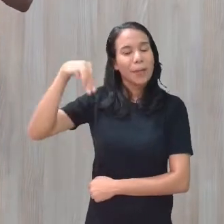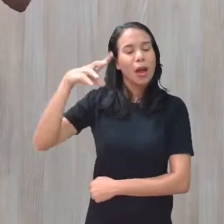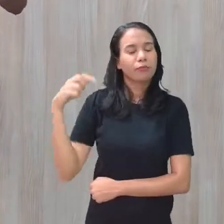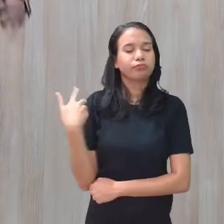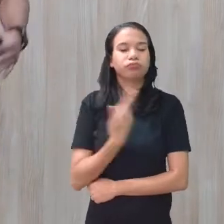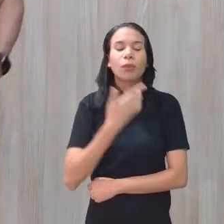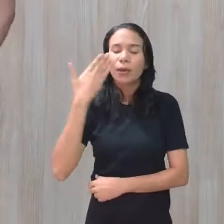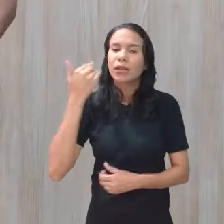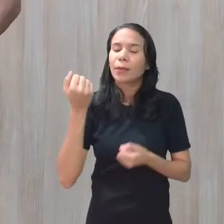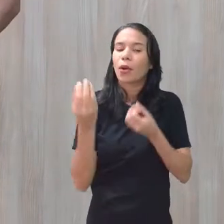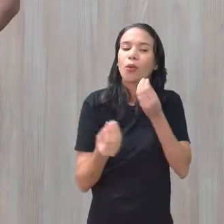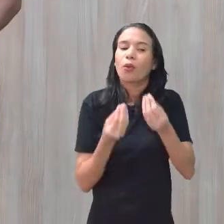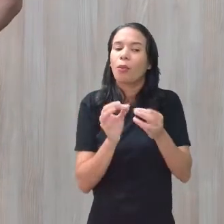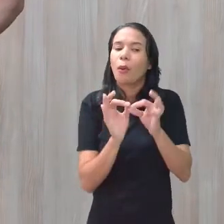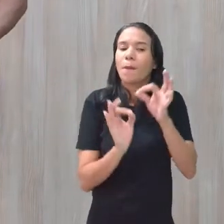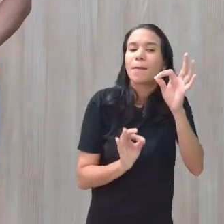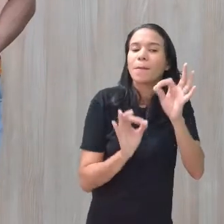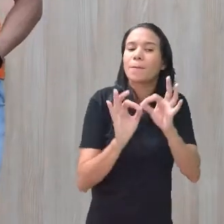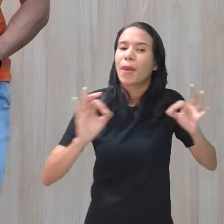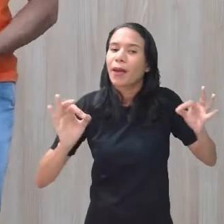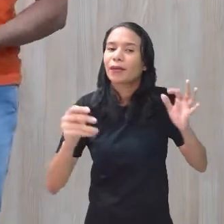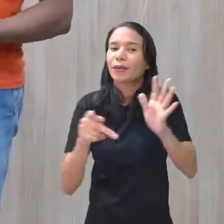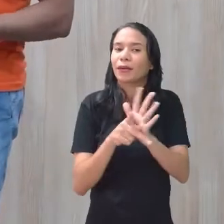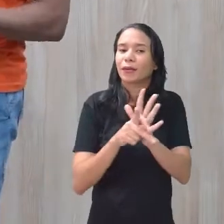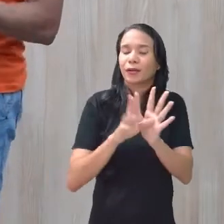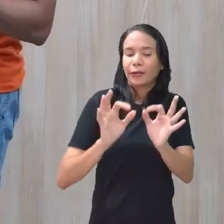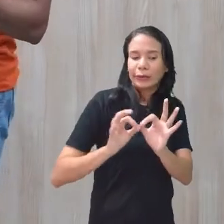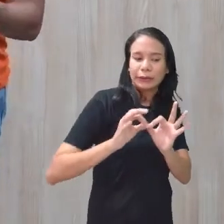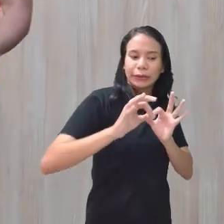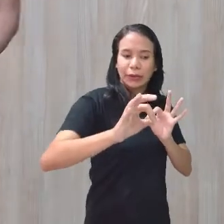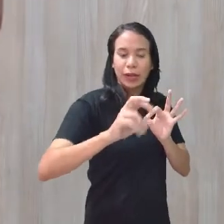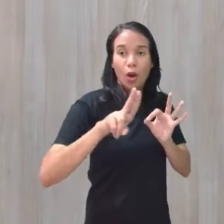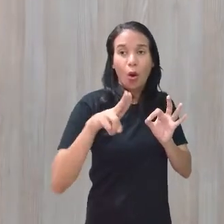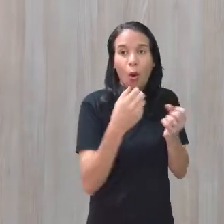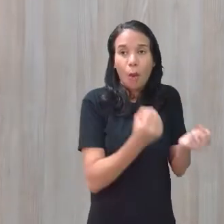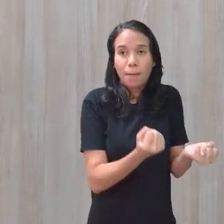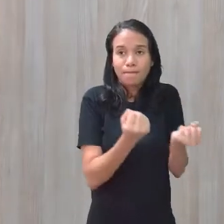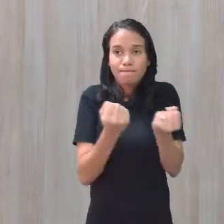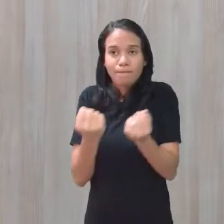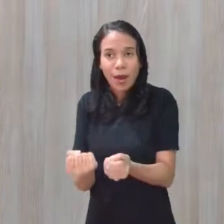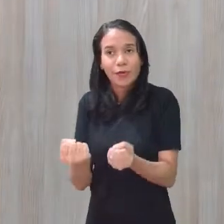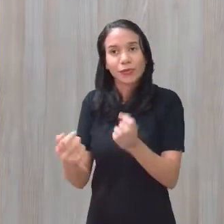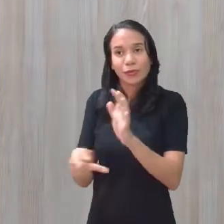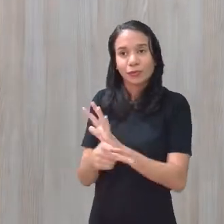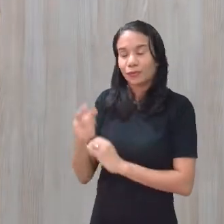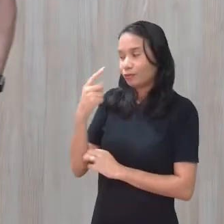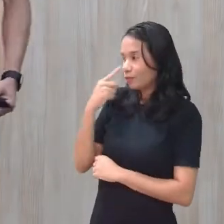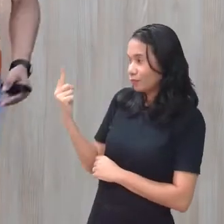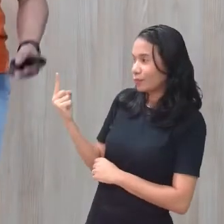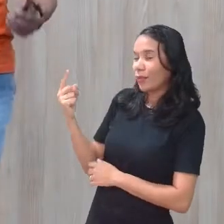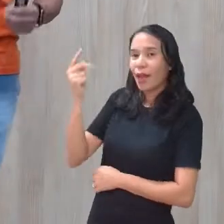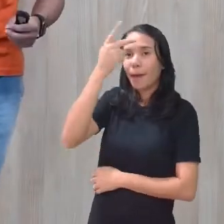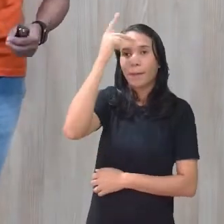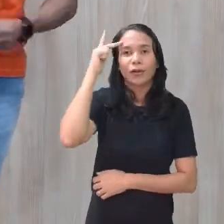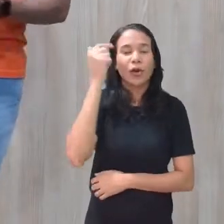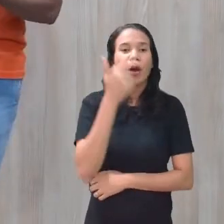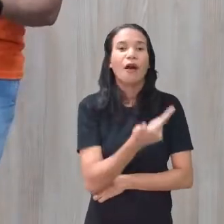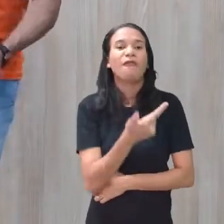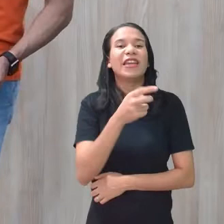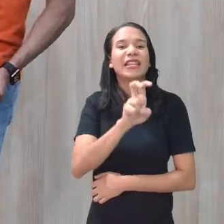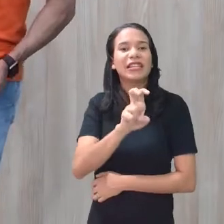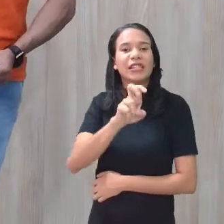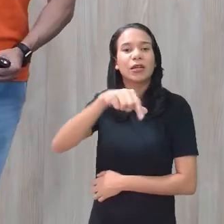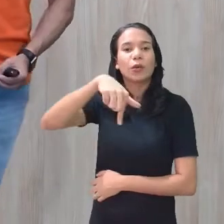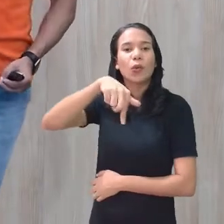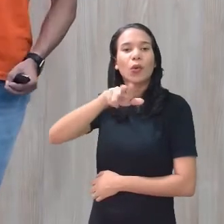unidades de medidas, seja ela de comprimento, seja ela de peso, de massa, né? Como uma pessoa aí tem 25